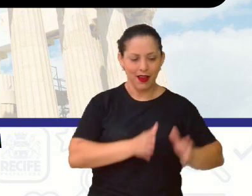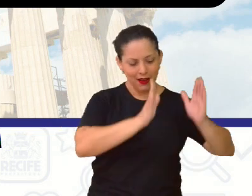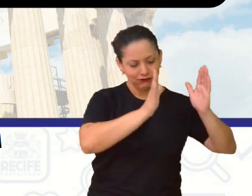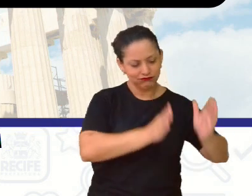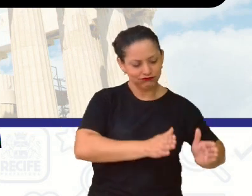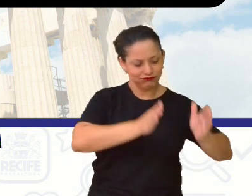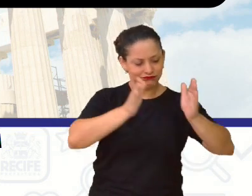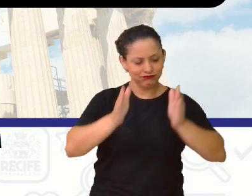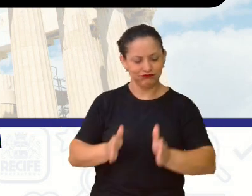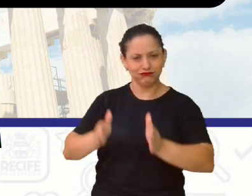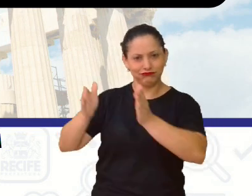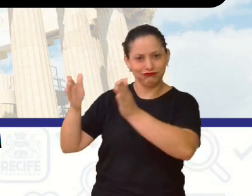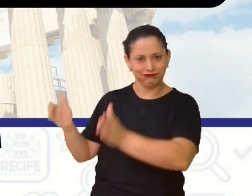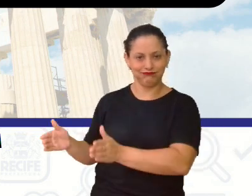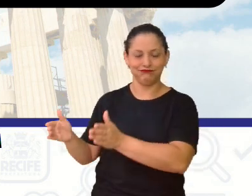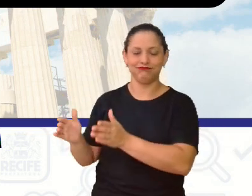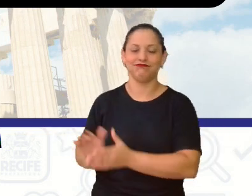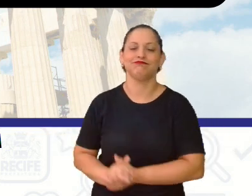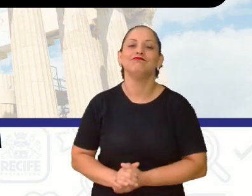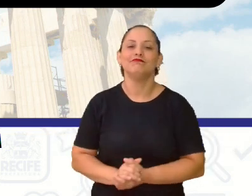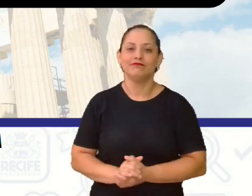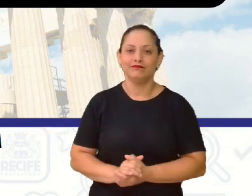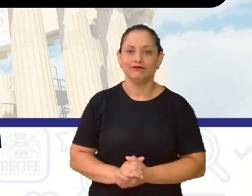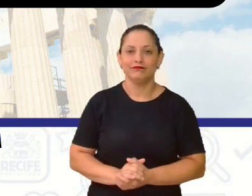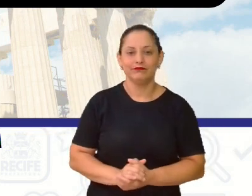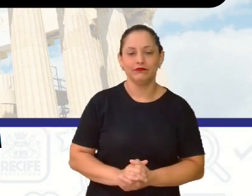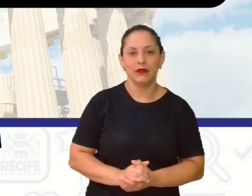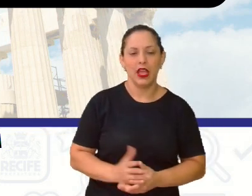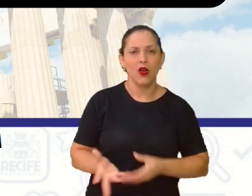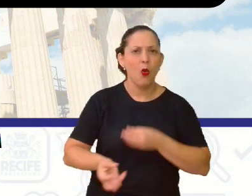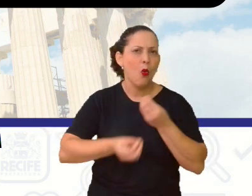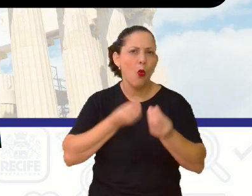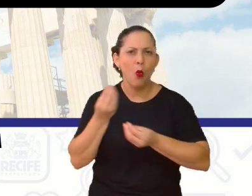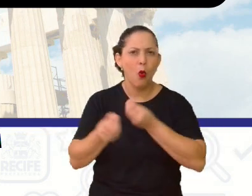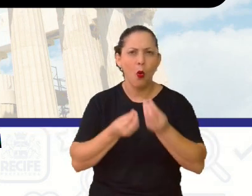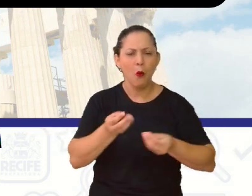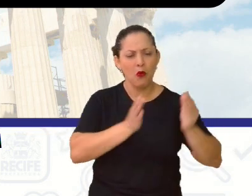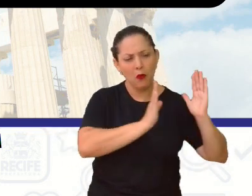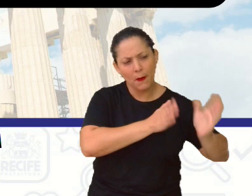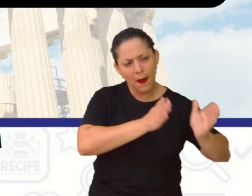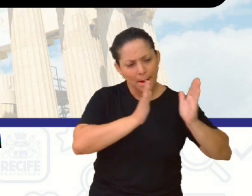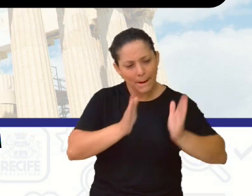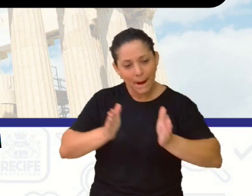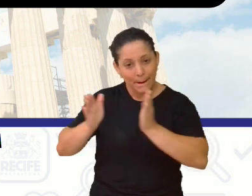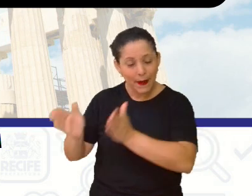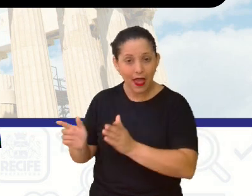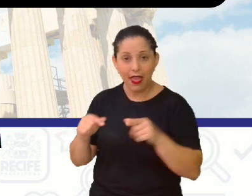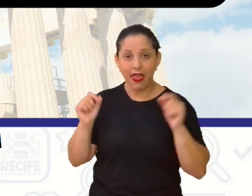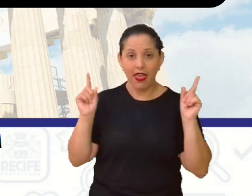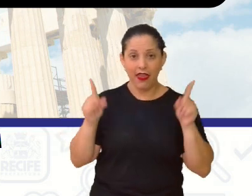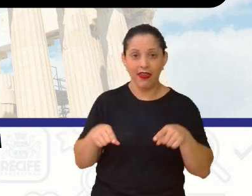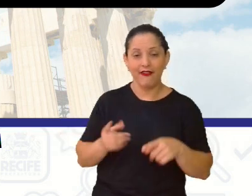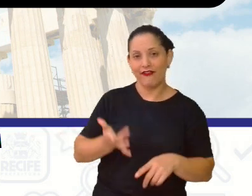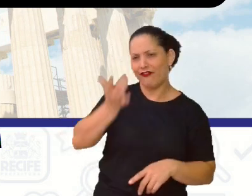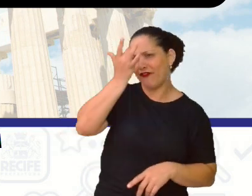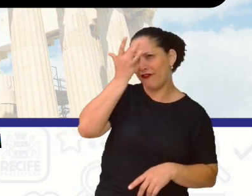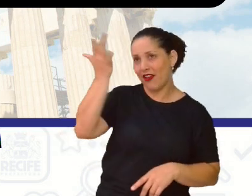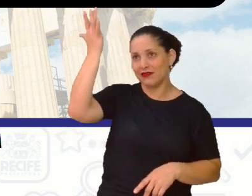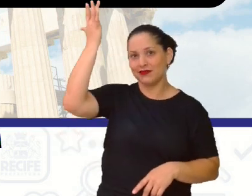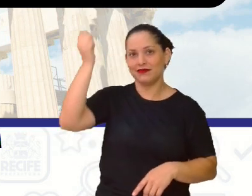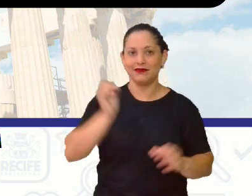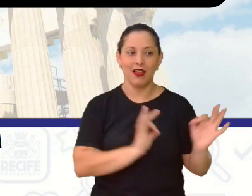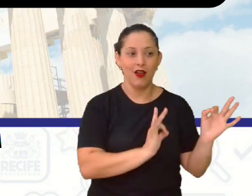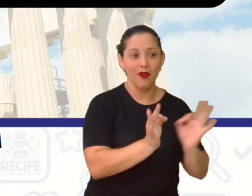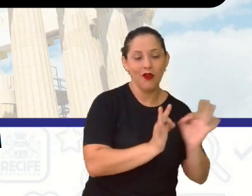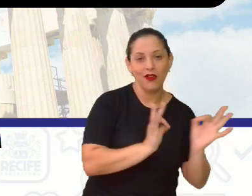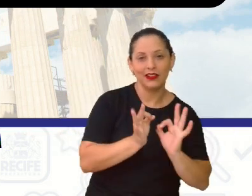tem essa ideia de dividir a história em períodos para facilitar a organização,